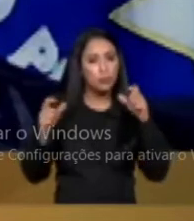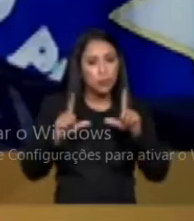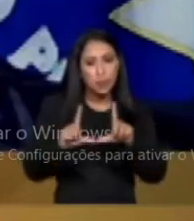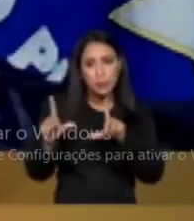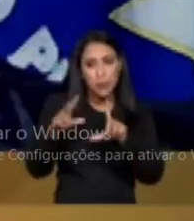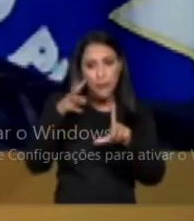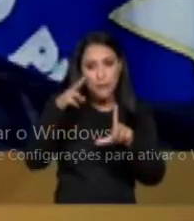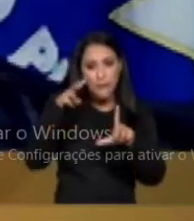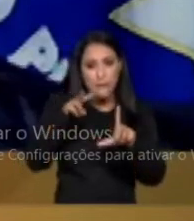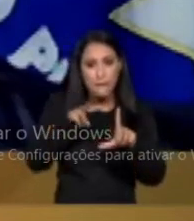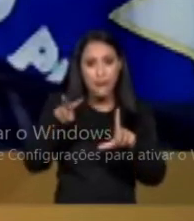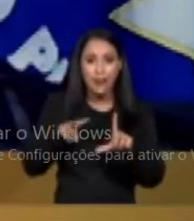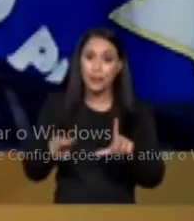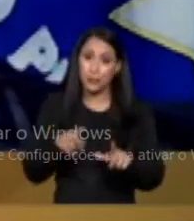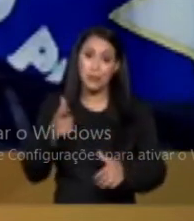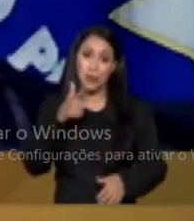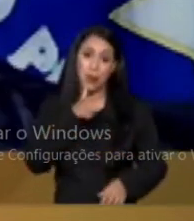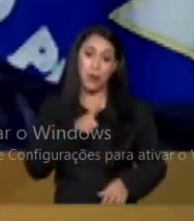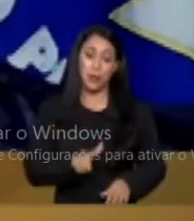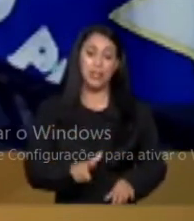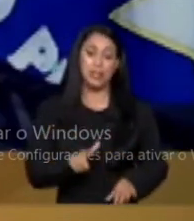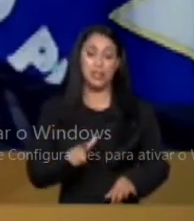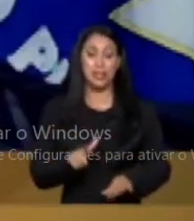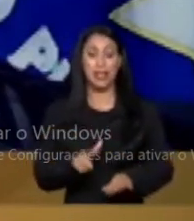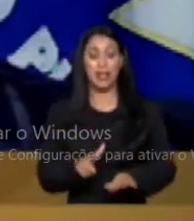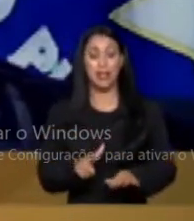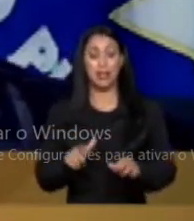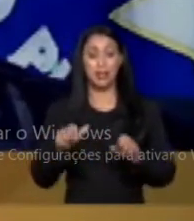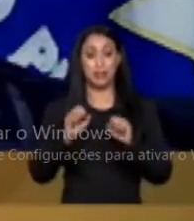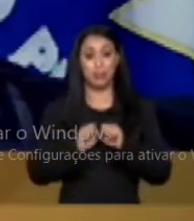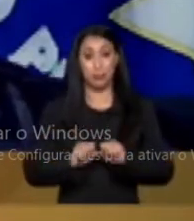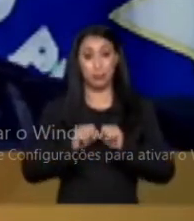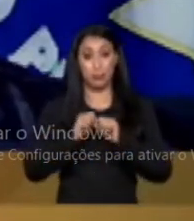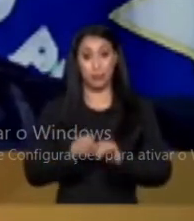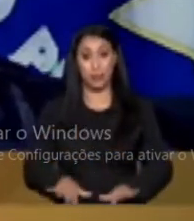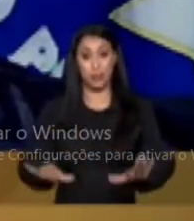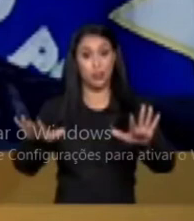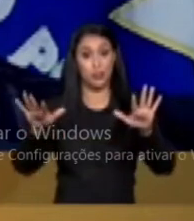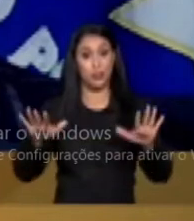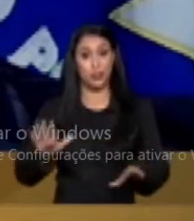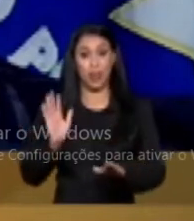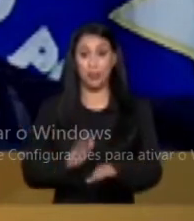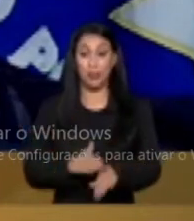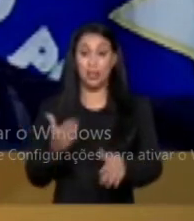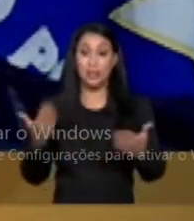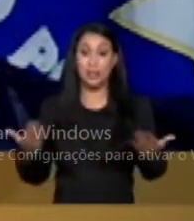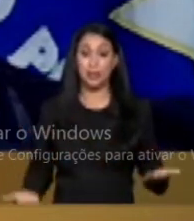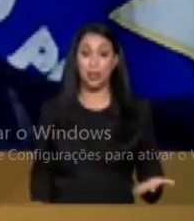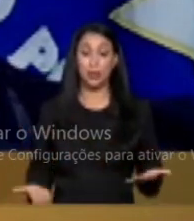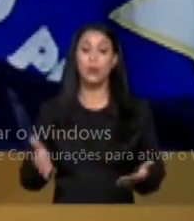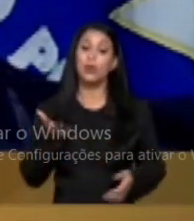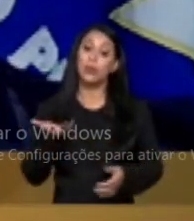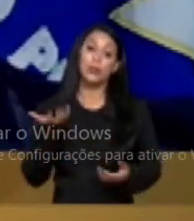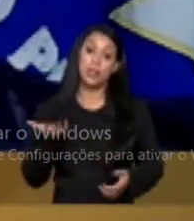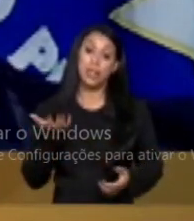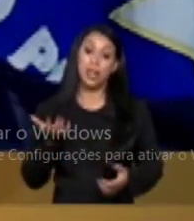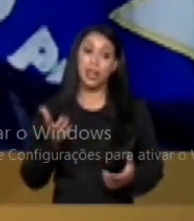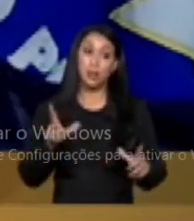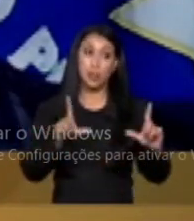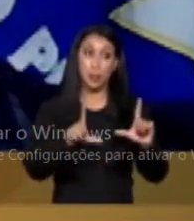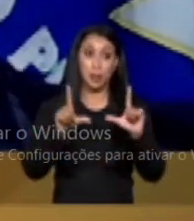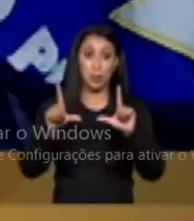mercado garantido eleitoralmente. E tudo o que nós queremos na propaganda eleitoral, como